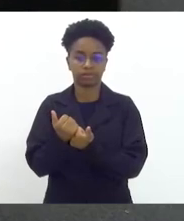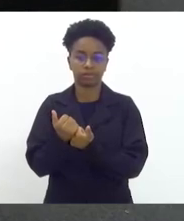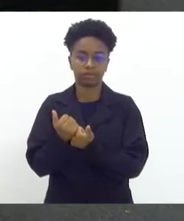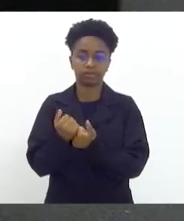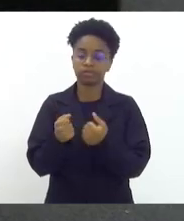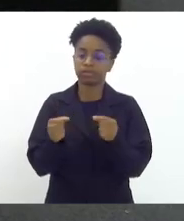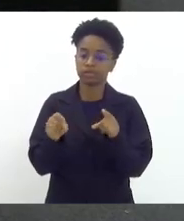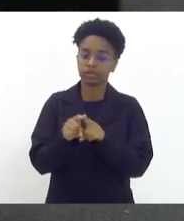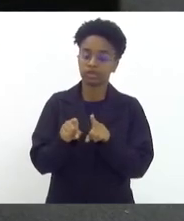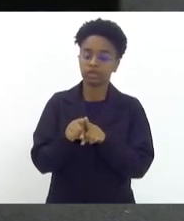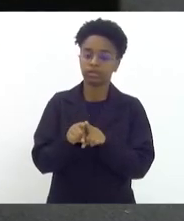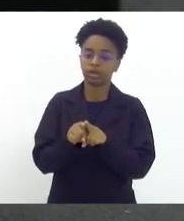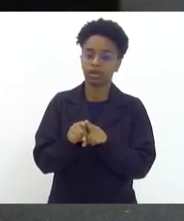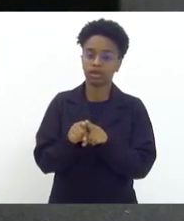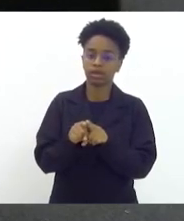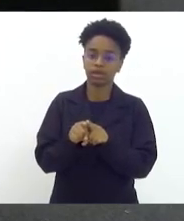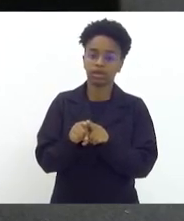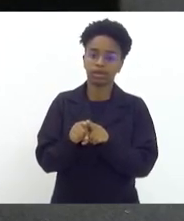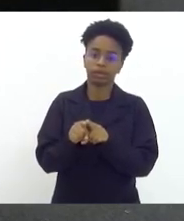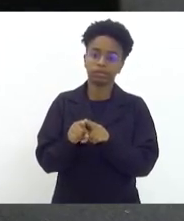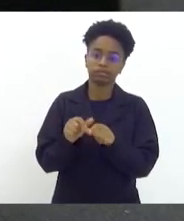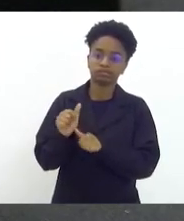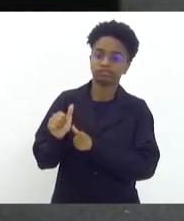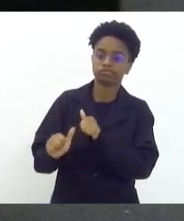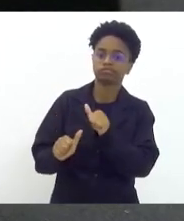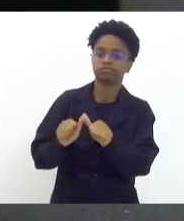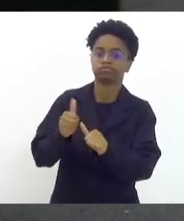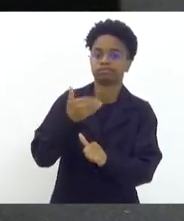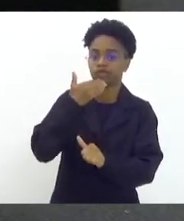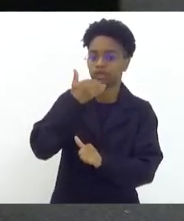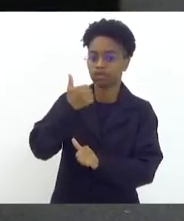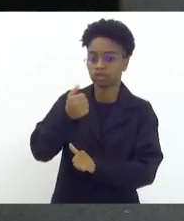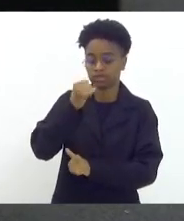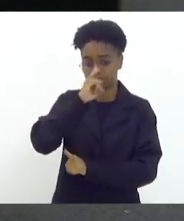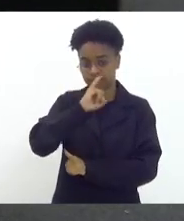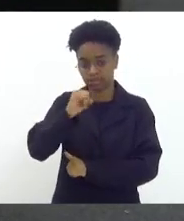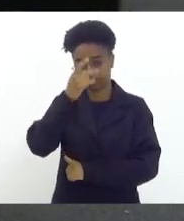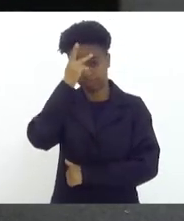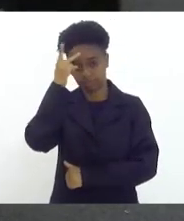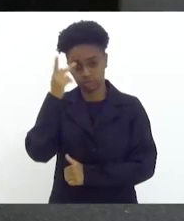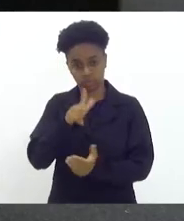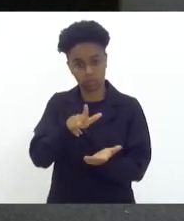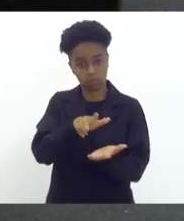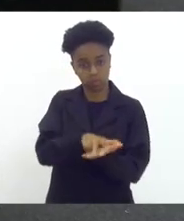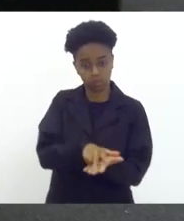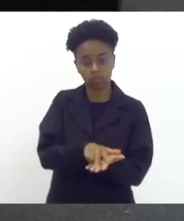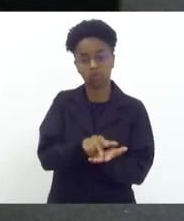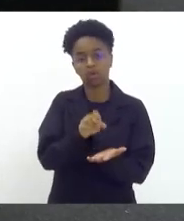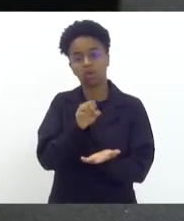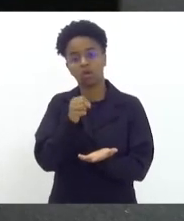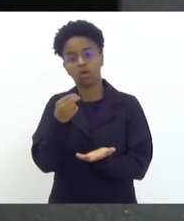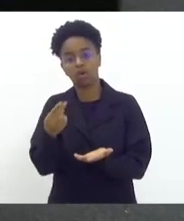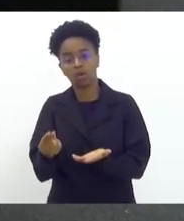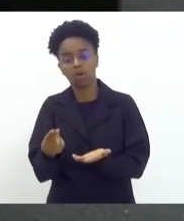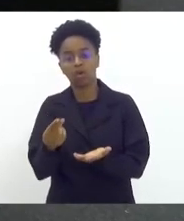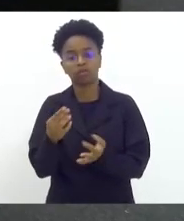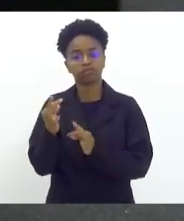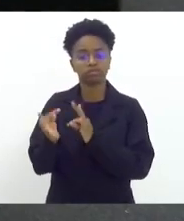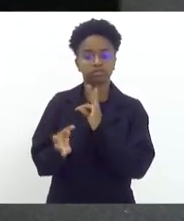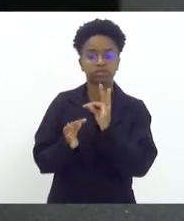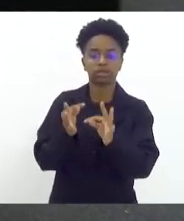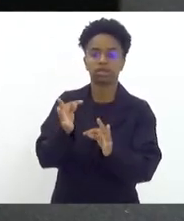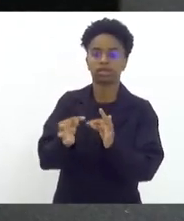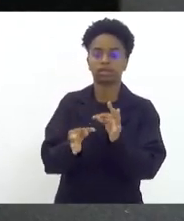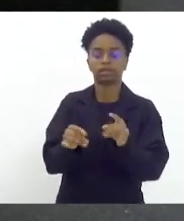para a reabilitação daqueles que estão internados convalecendo e se tratando